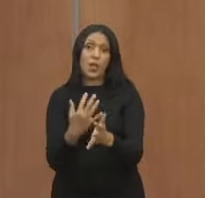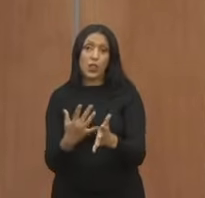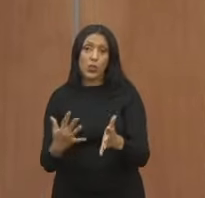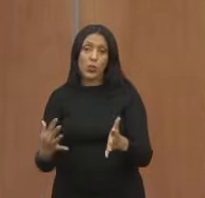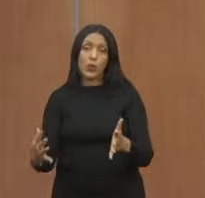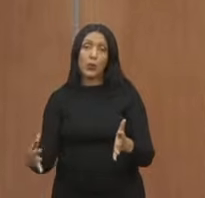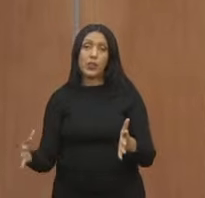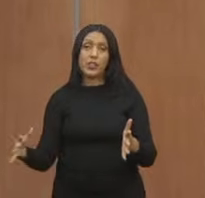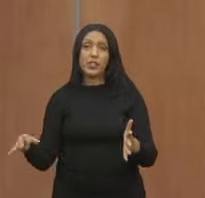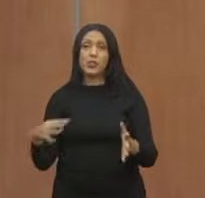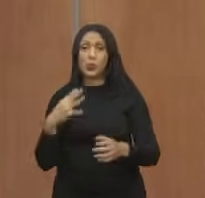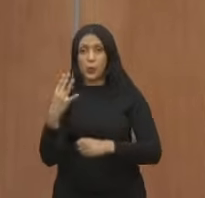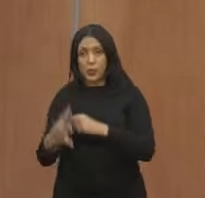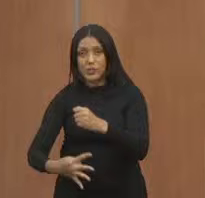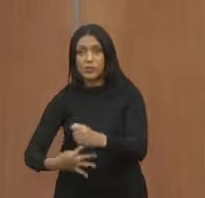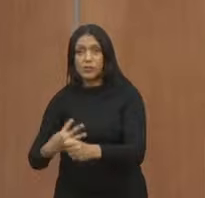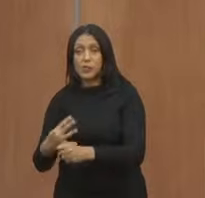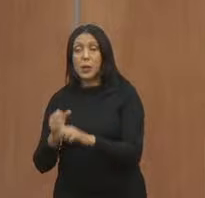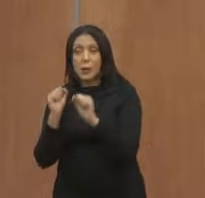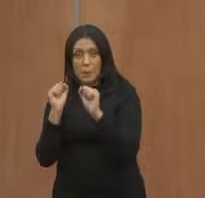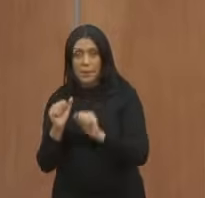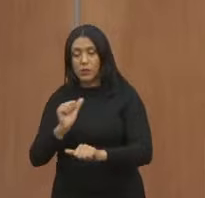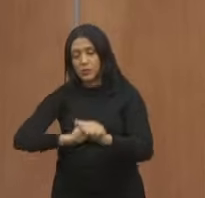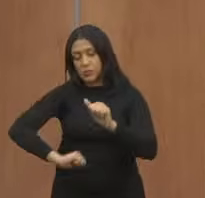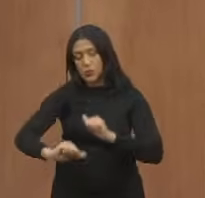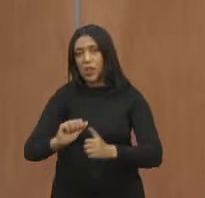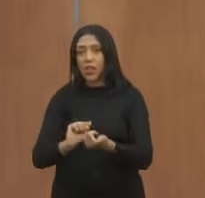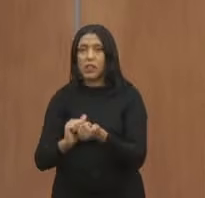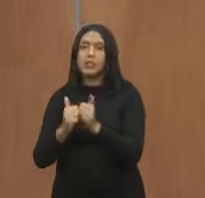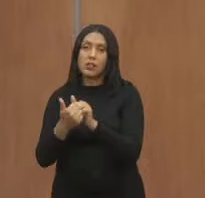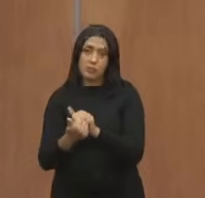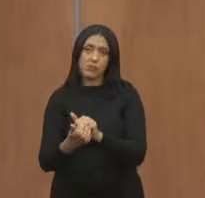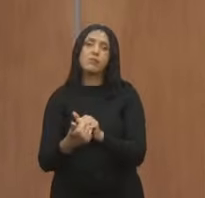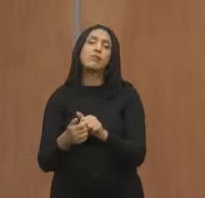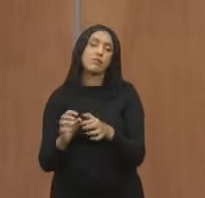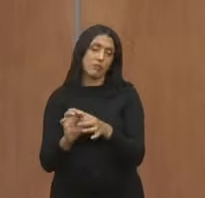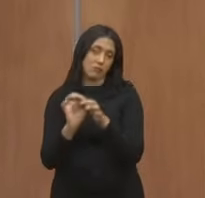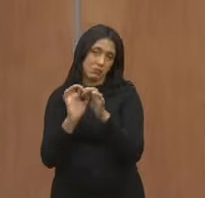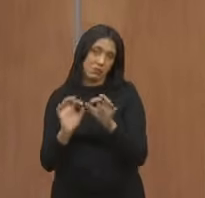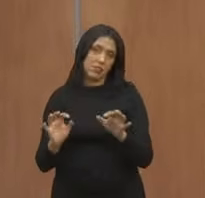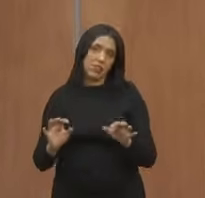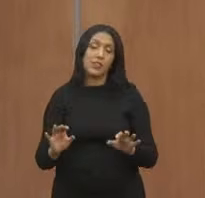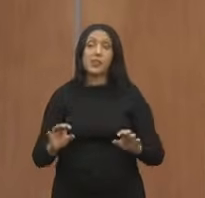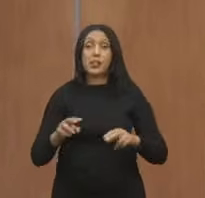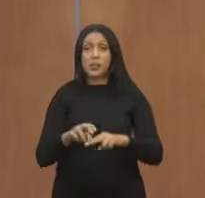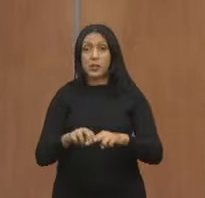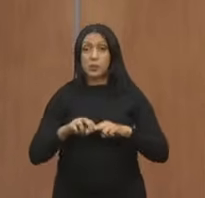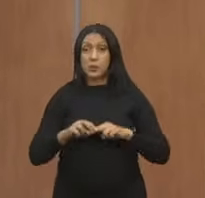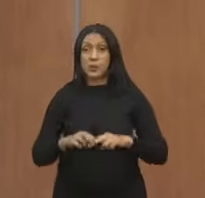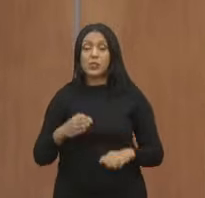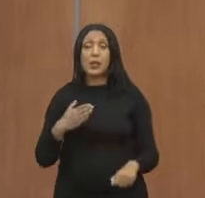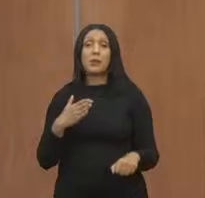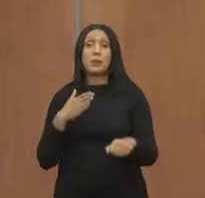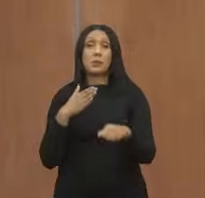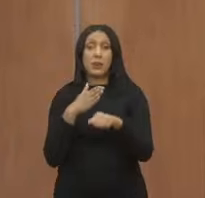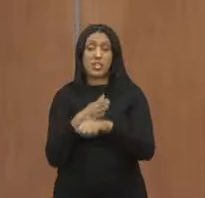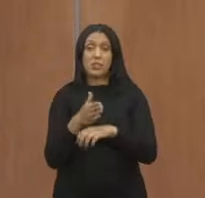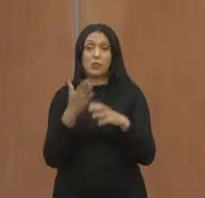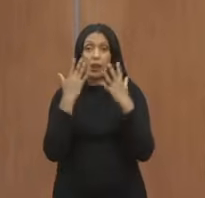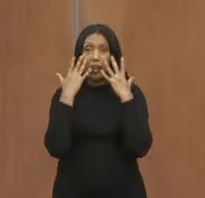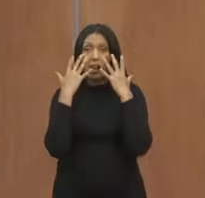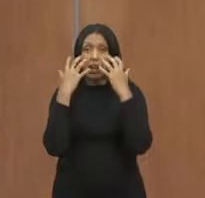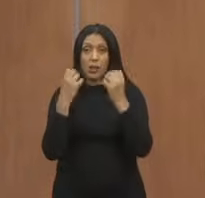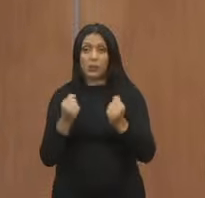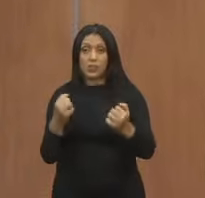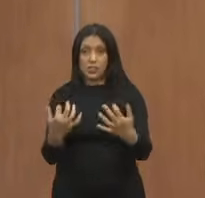ser mudado. E a população ajuda muito com isso. Por isso que a sua participação é fundamental. Nas audiências públicas, nas